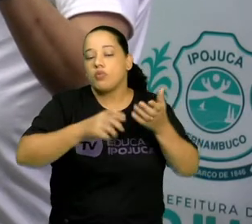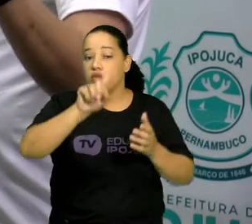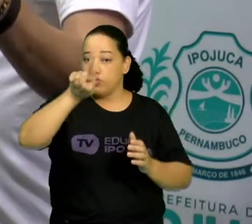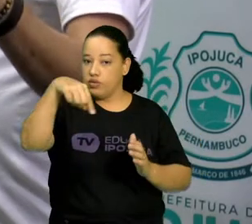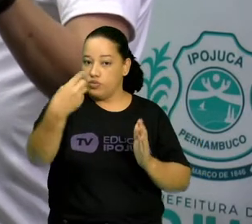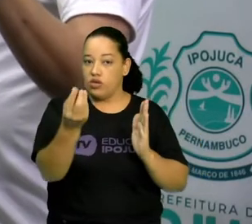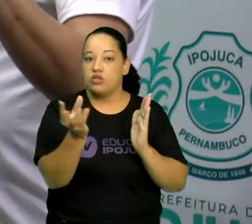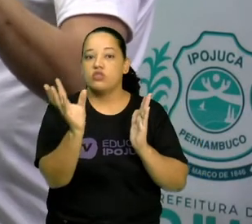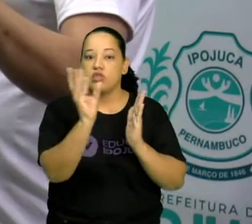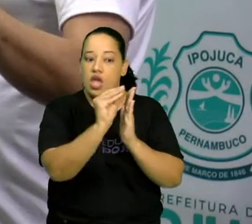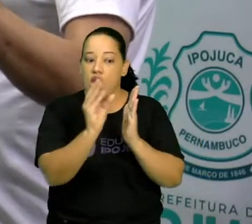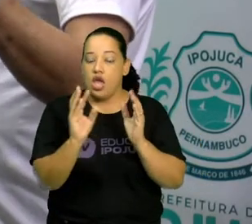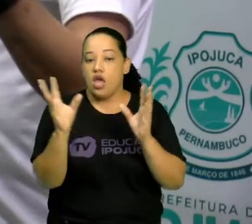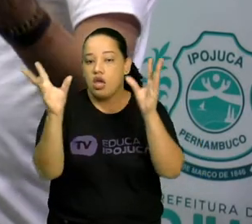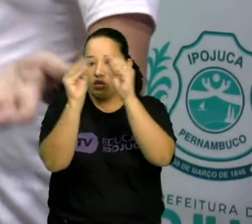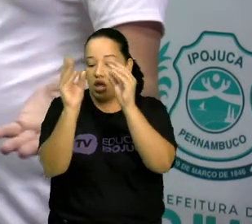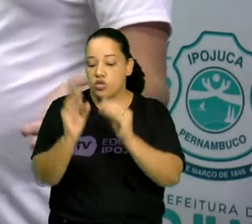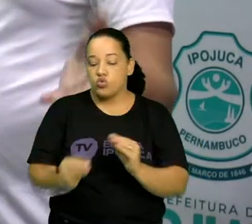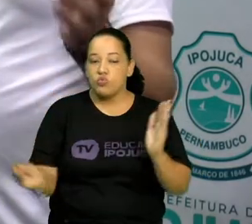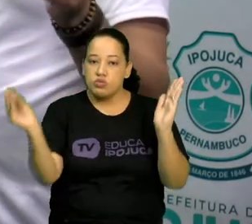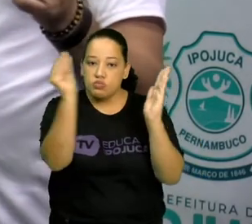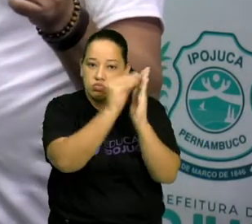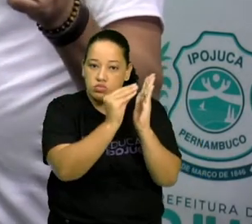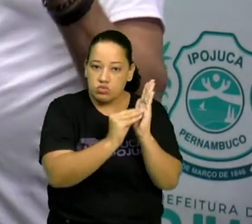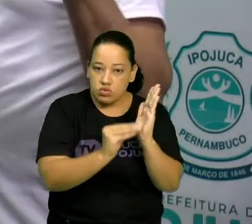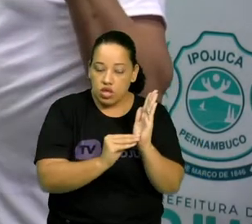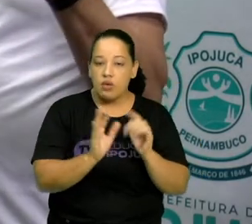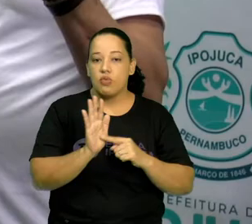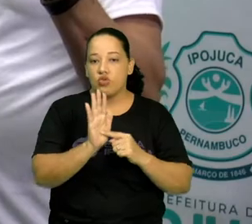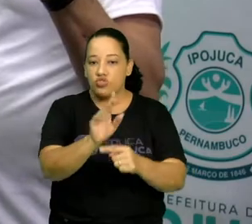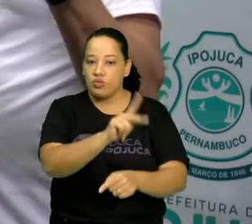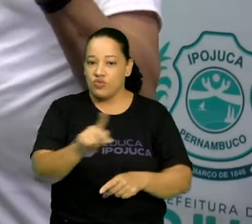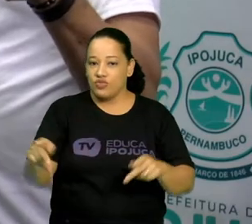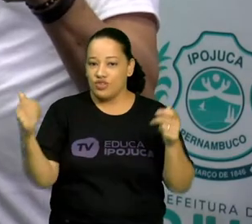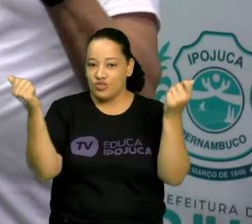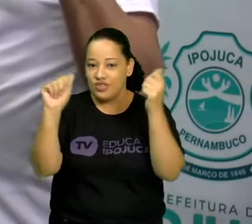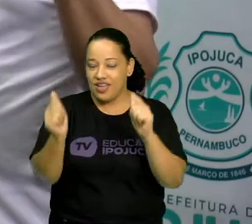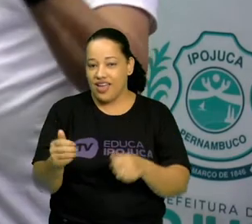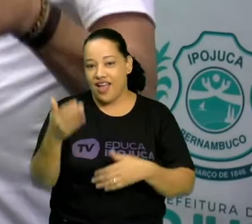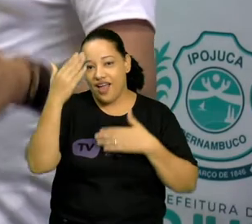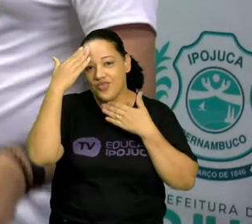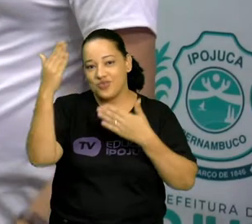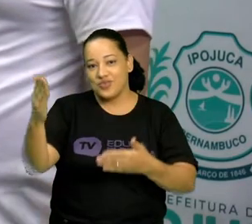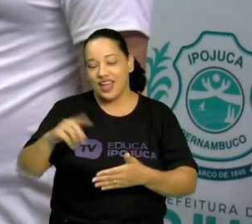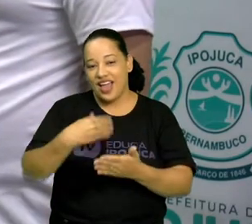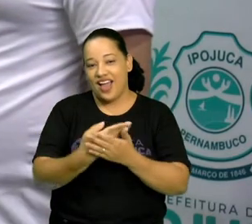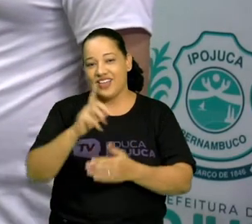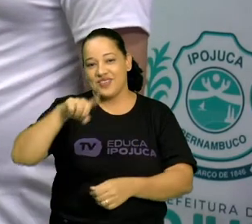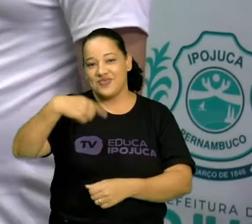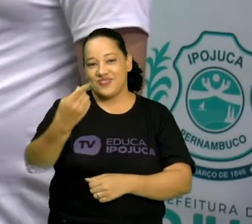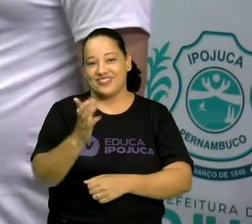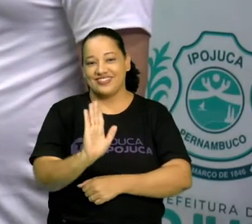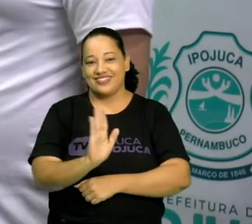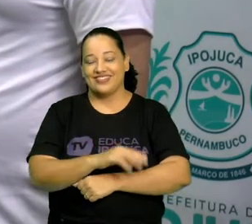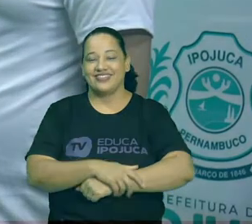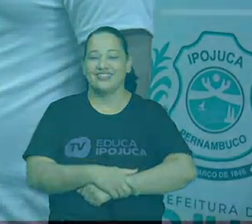formule duas perguntas para a sua professora ou professor de arte. Beleza? Vamos lá? Valeu, pessoal. A gente se vê na próxima aula.